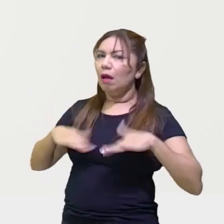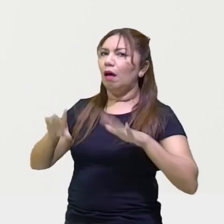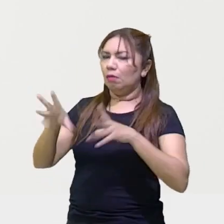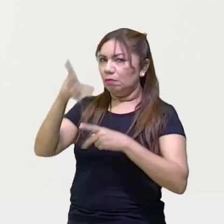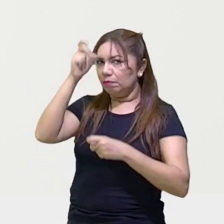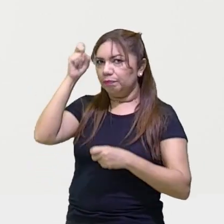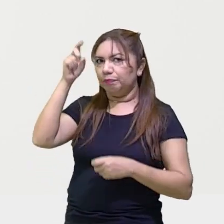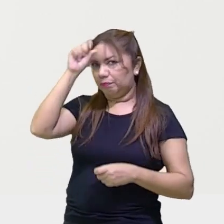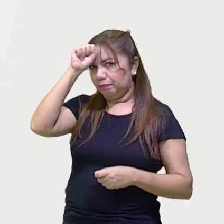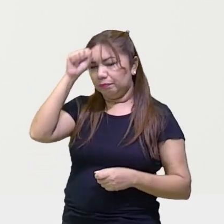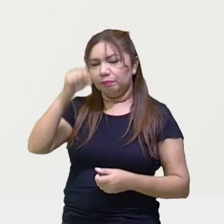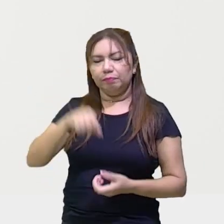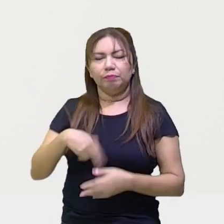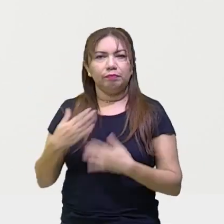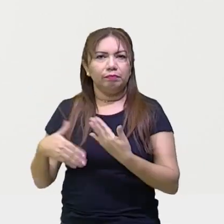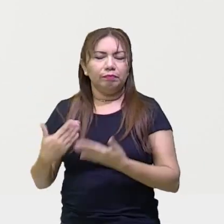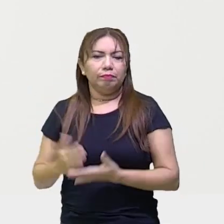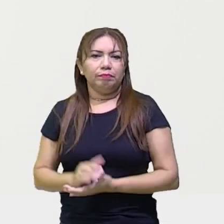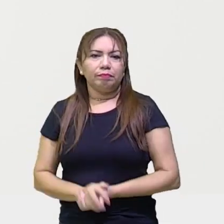passando.